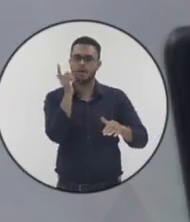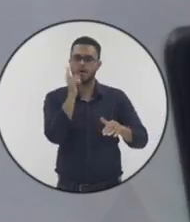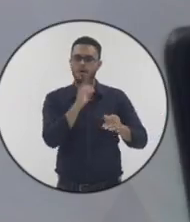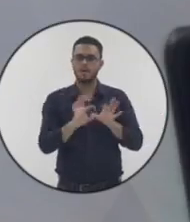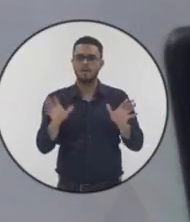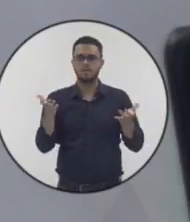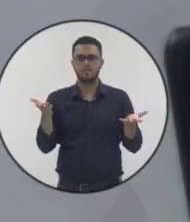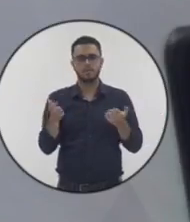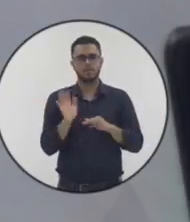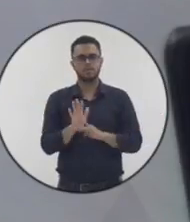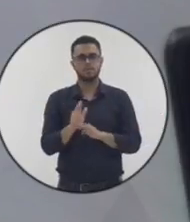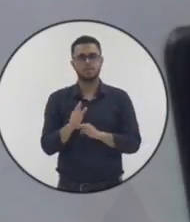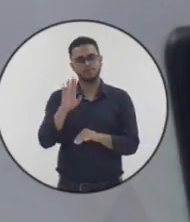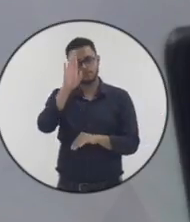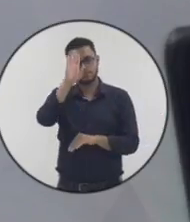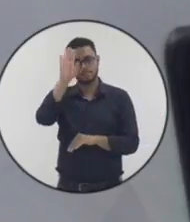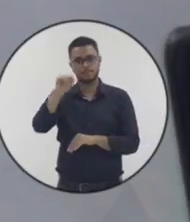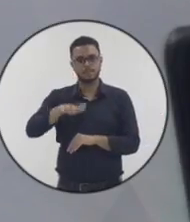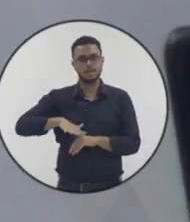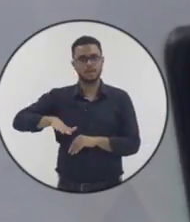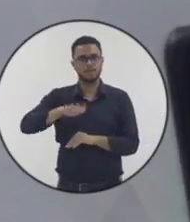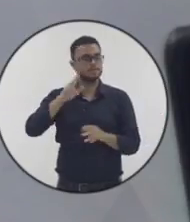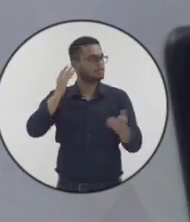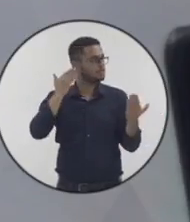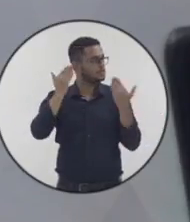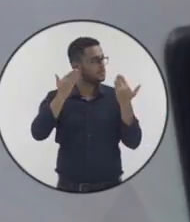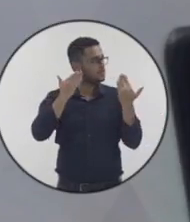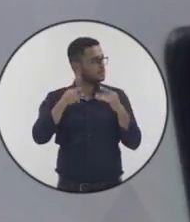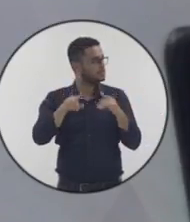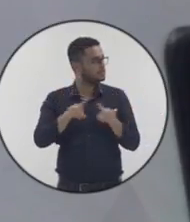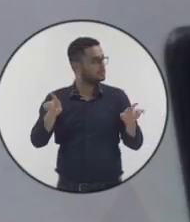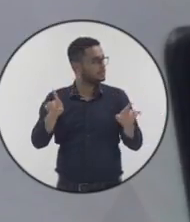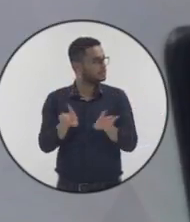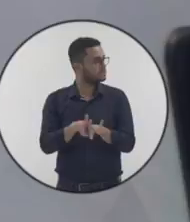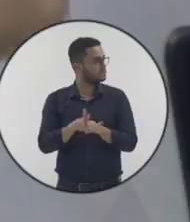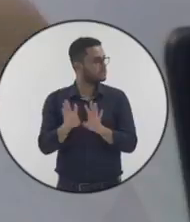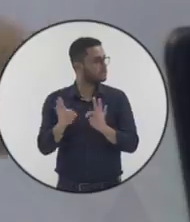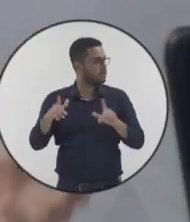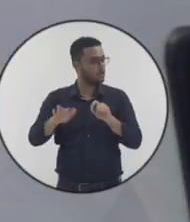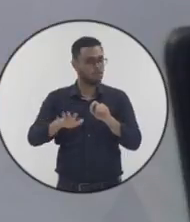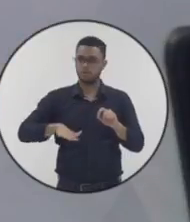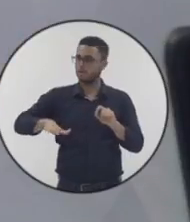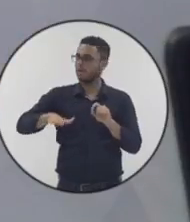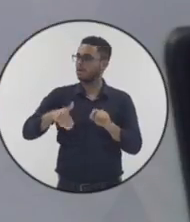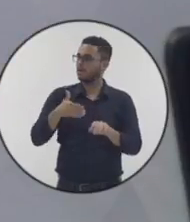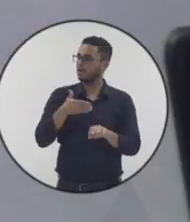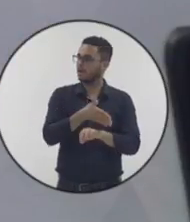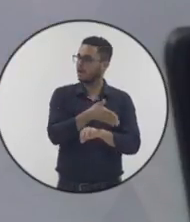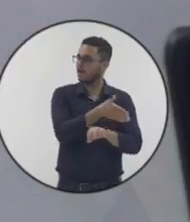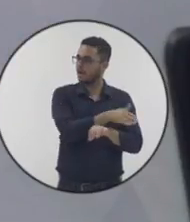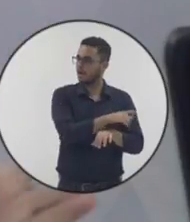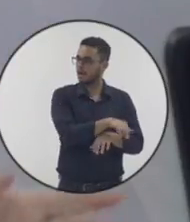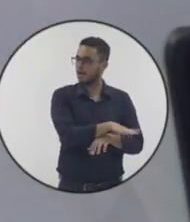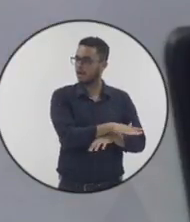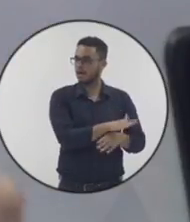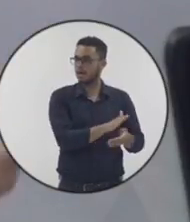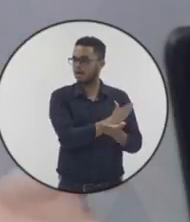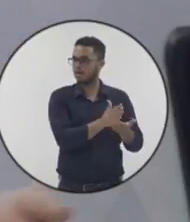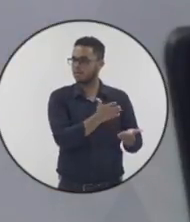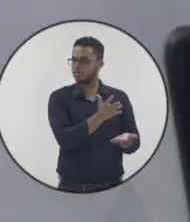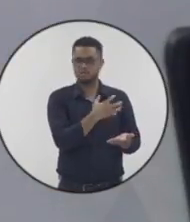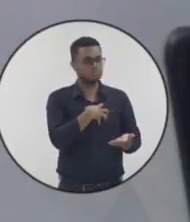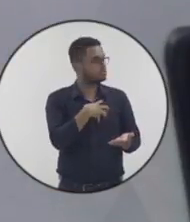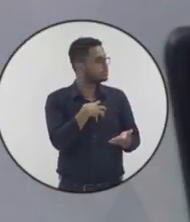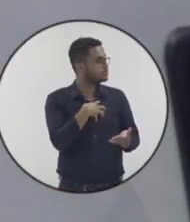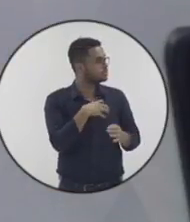saúde, especificamente de psicologia, mas de todos eles que circulam, né, que estão, de alguma maneira, também contribuindo para esse processo